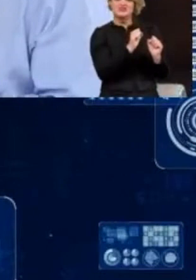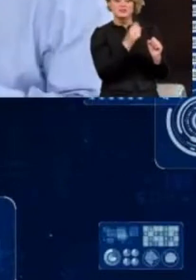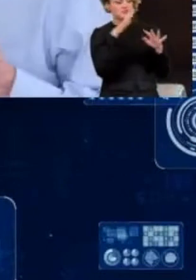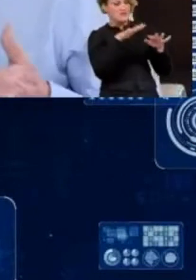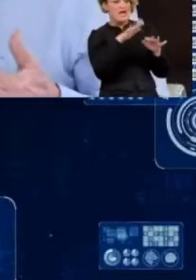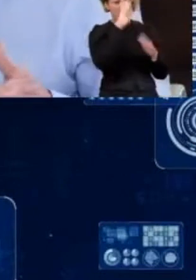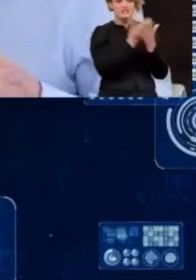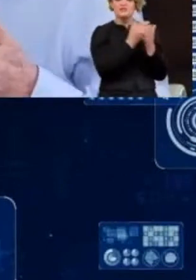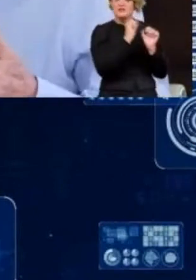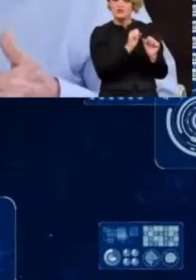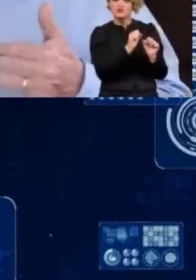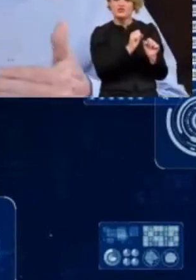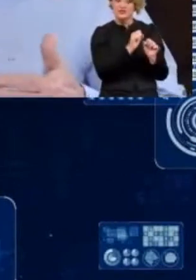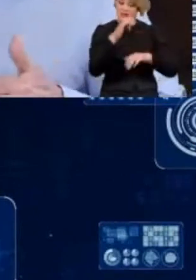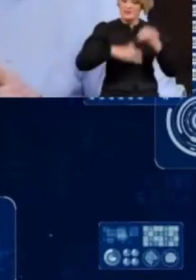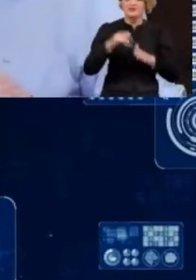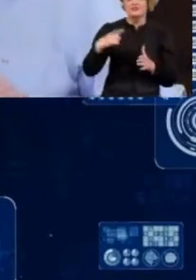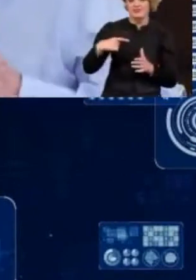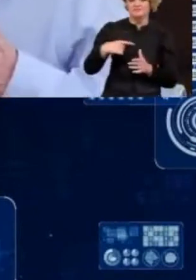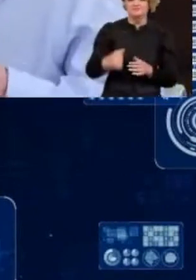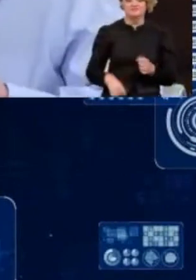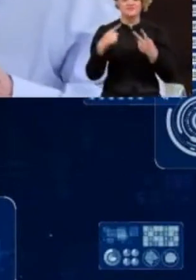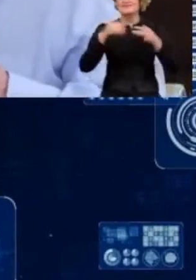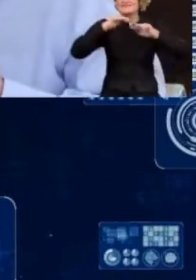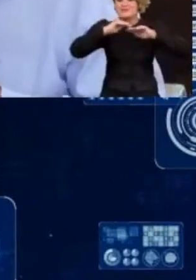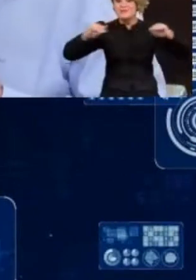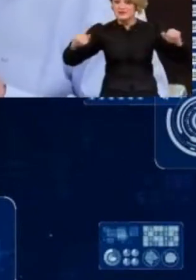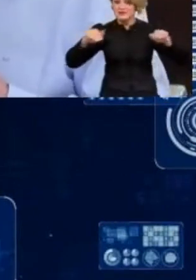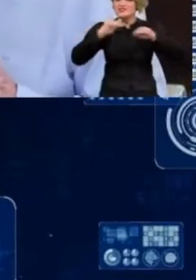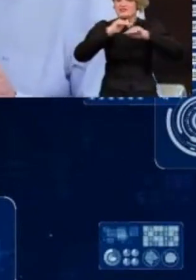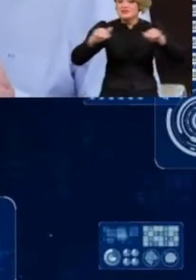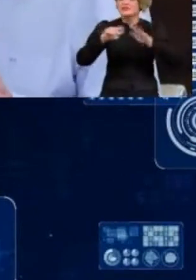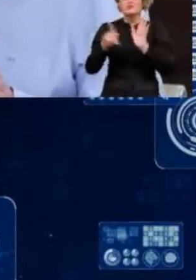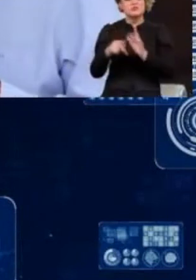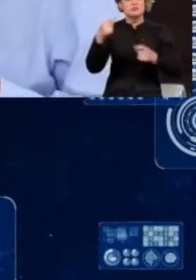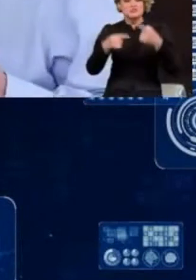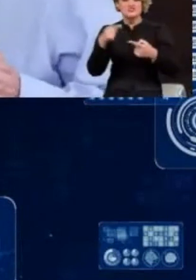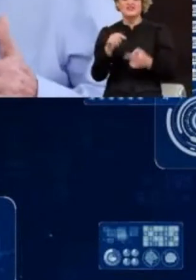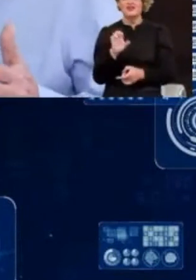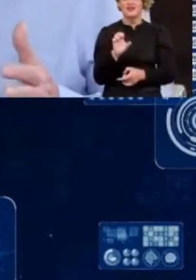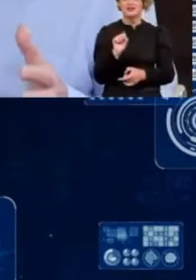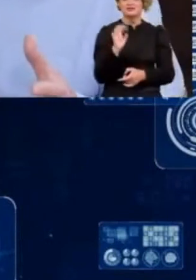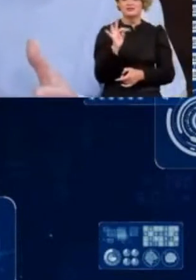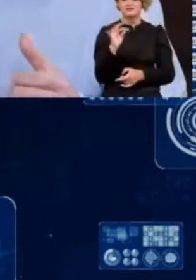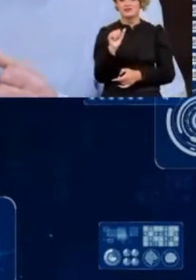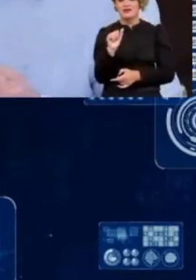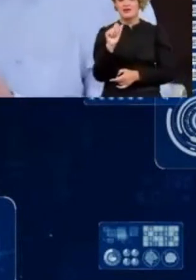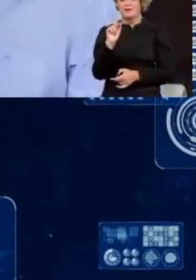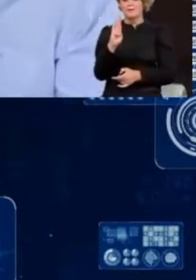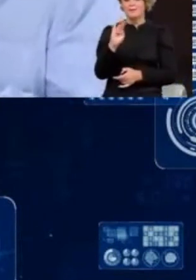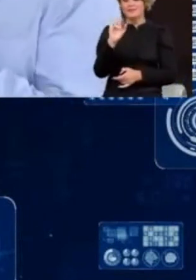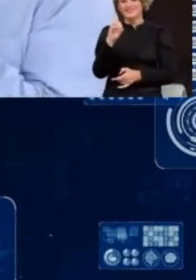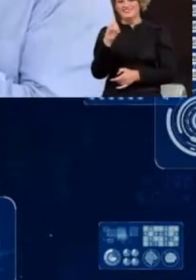fazer sempre espero que faça sempre realmente toda terça-feira acho que as 8:30 da manhã o Lula vai fazer o podcast Audiência